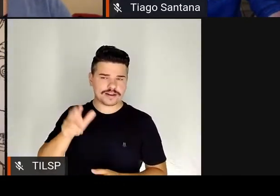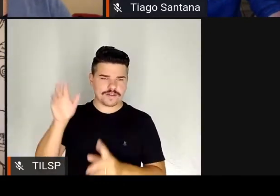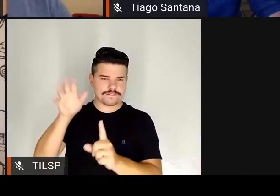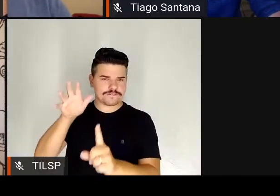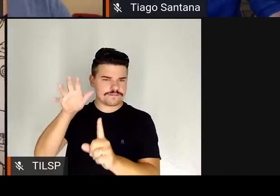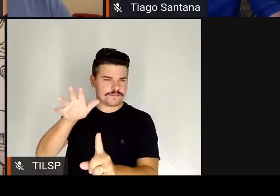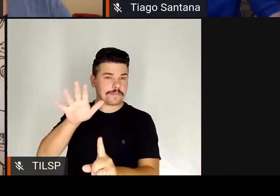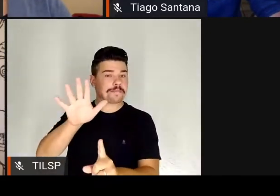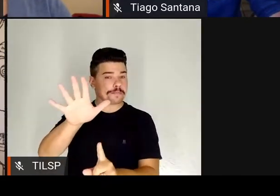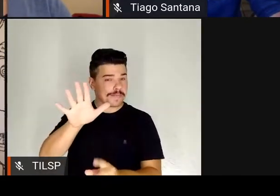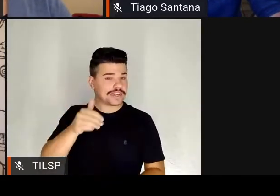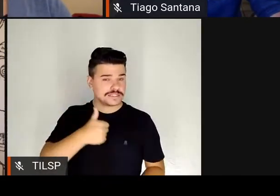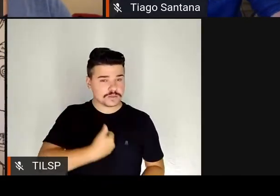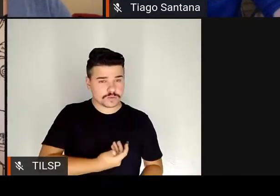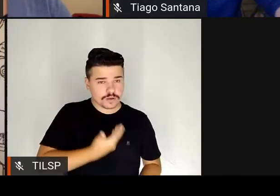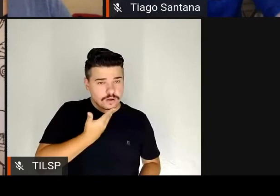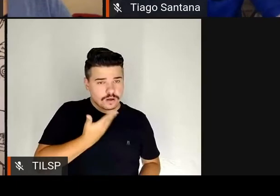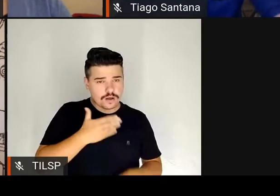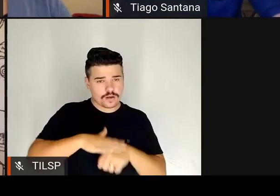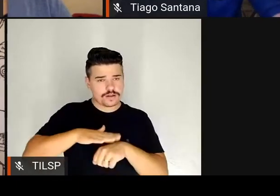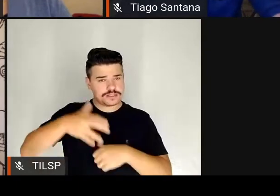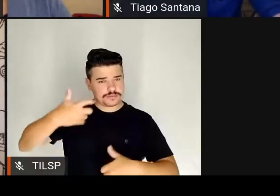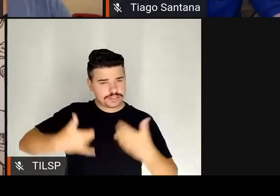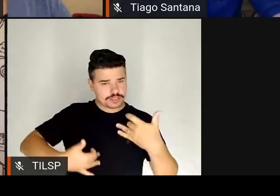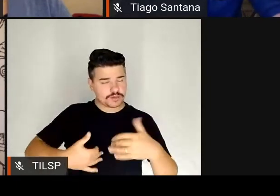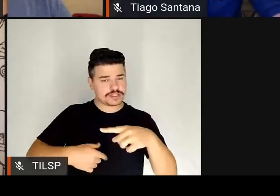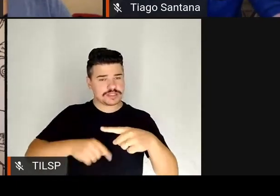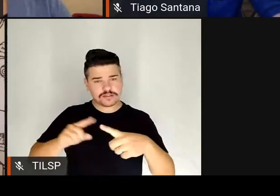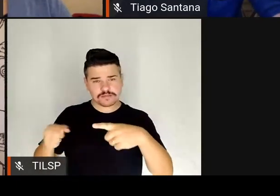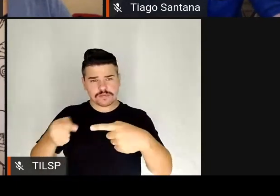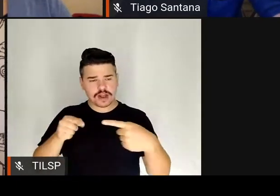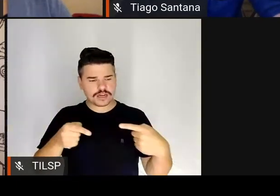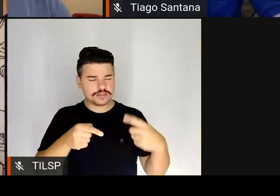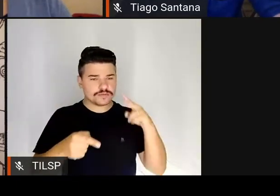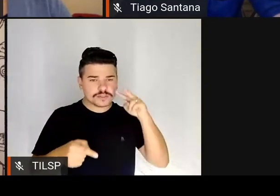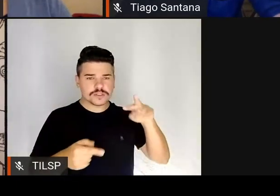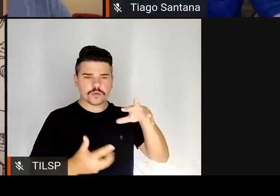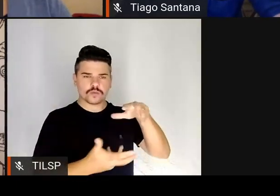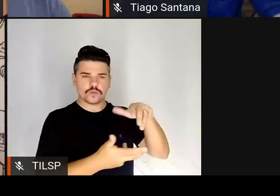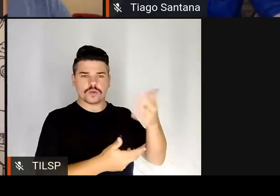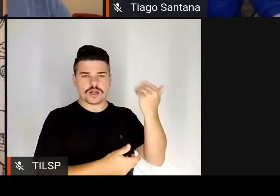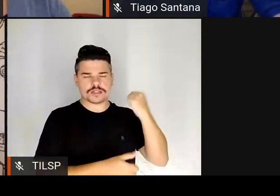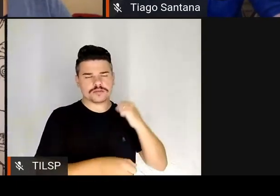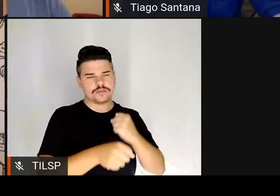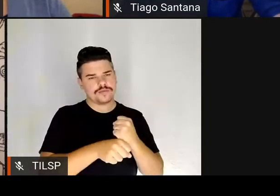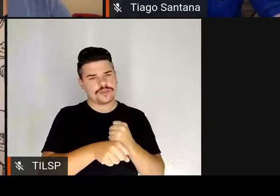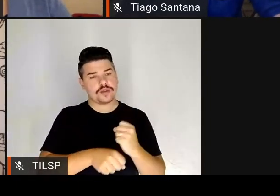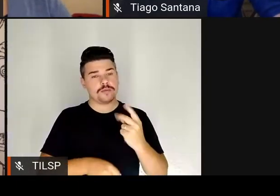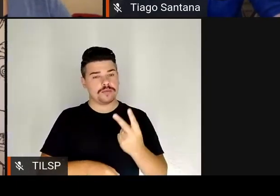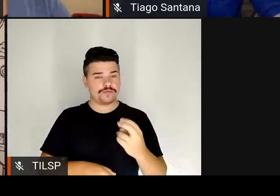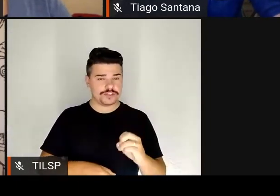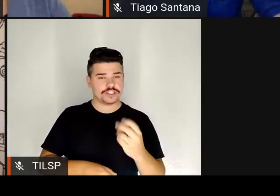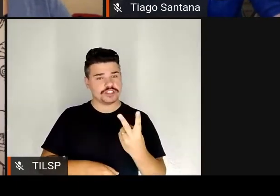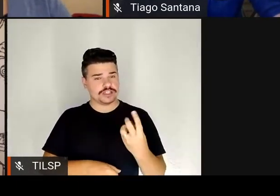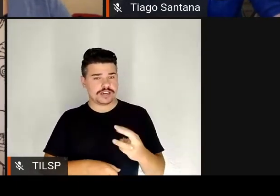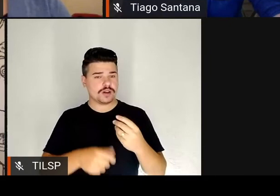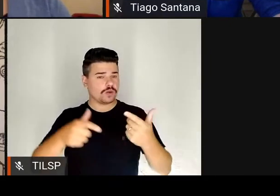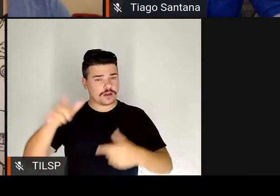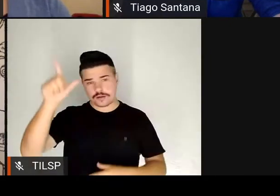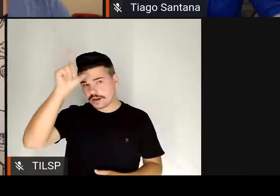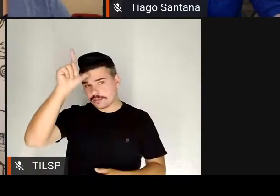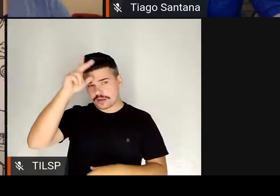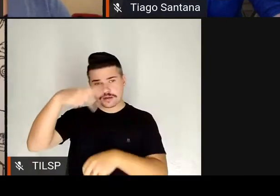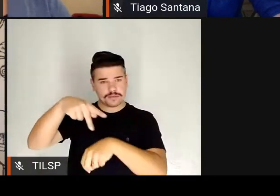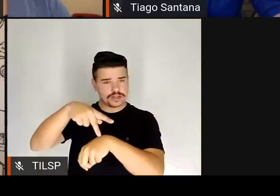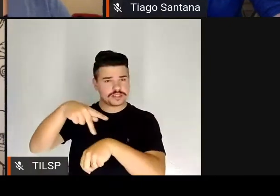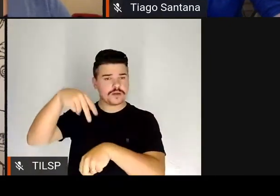estou dizendo que esse embate entre visões de mundo que se dá lá nos anos 20 e 30 na Alemanha, ele está presente aqui, né, quer dizer, no Brasil dos